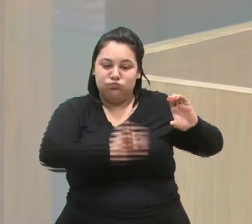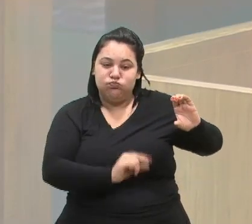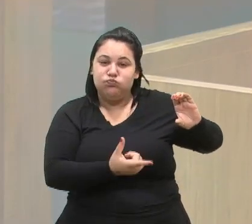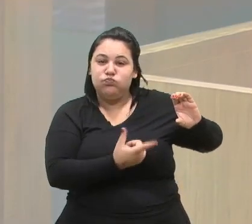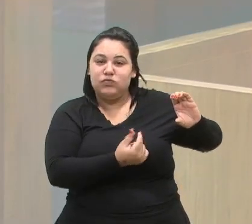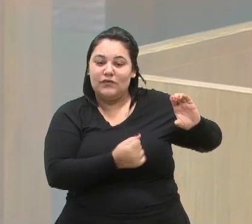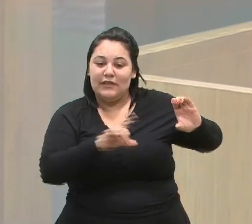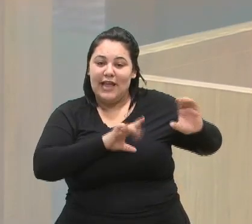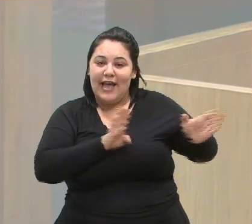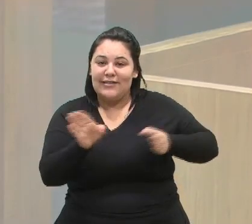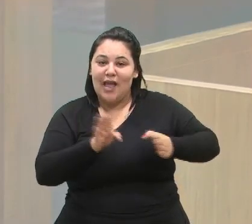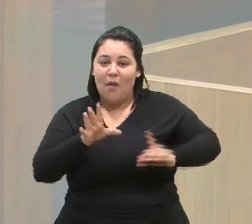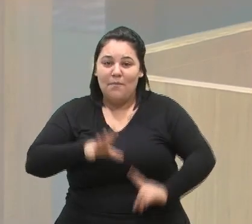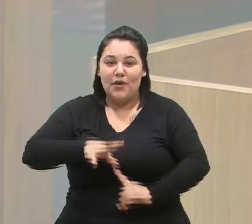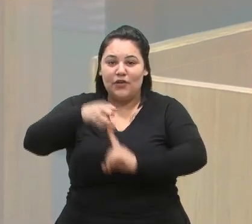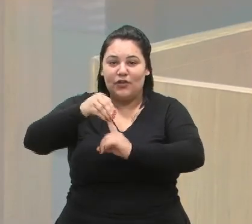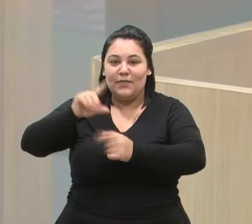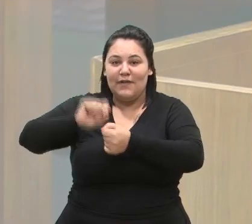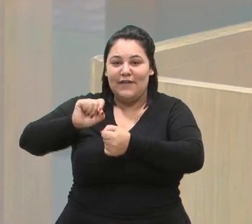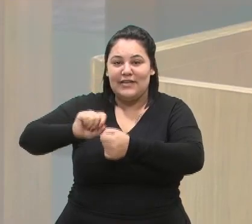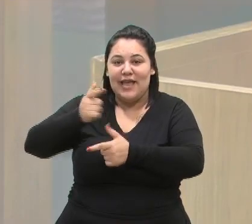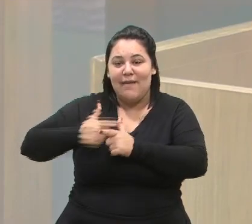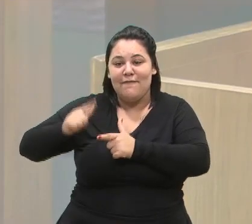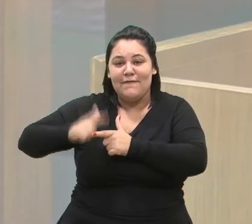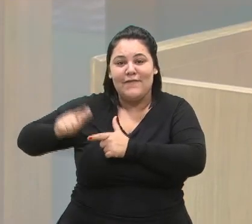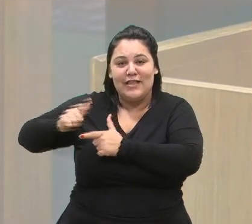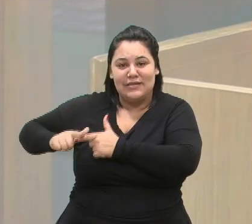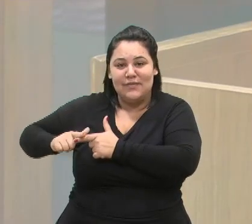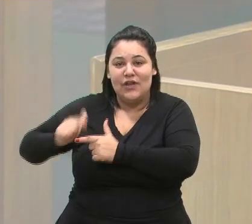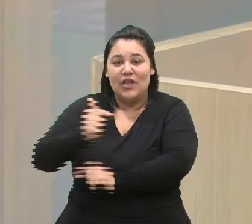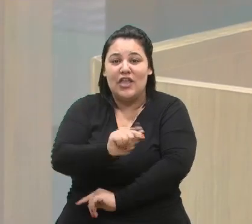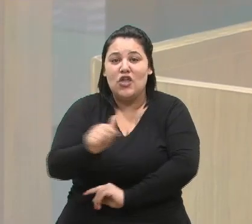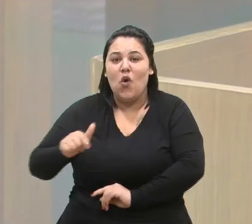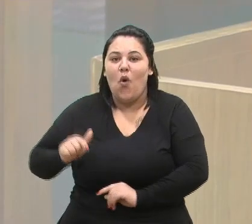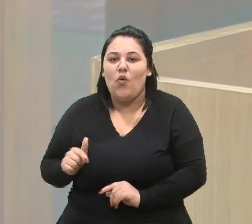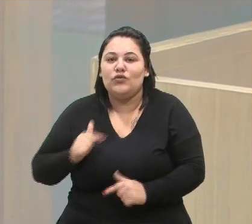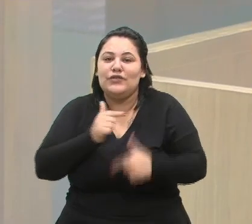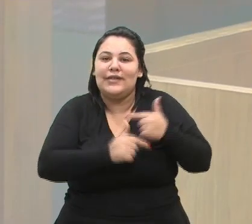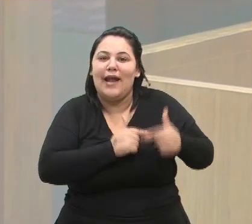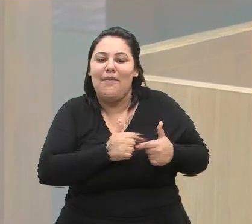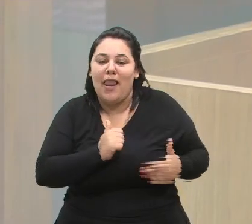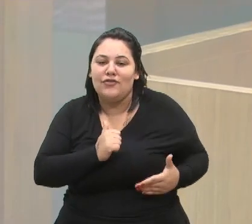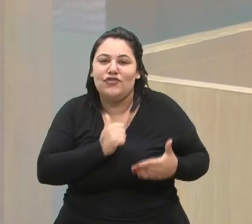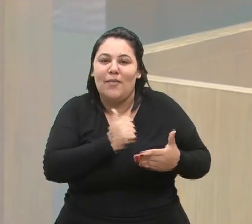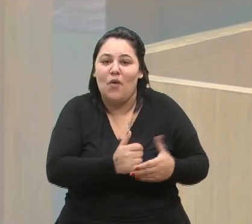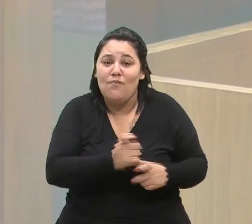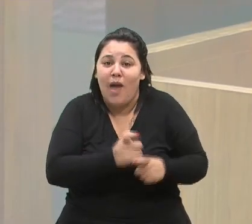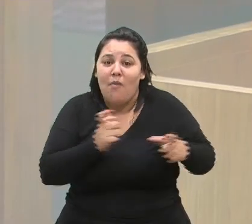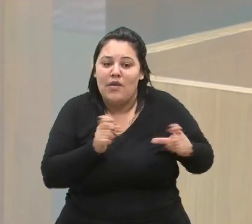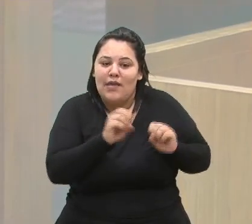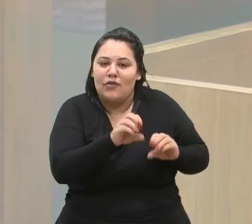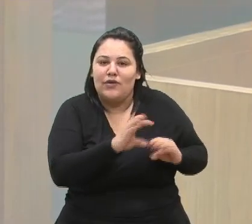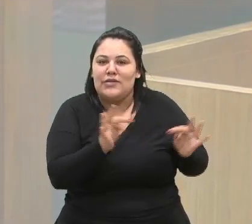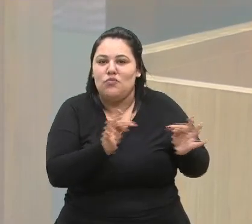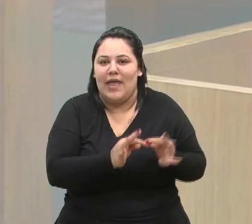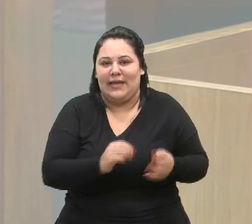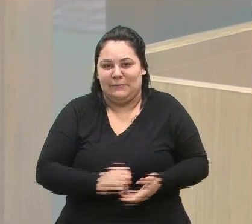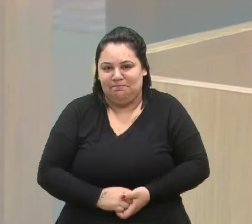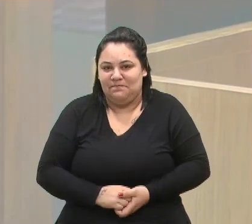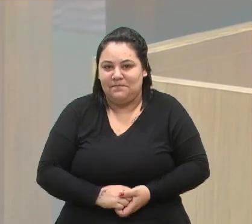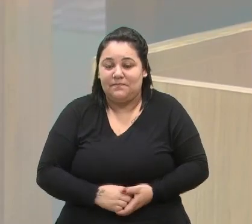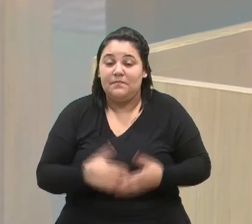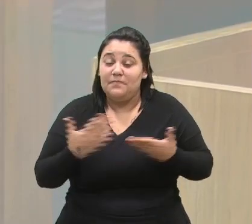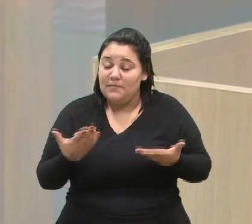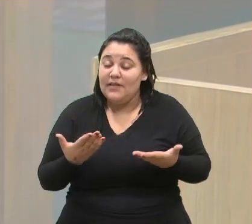acesso prioritário a linhas de financiamento e outras ações de apoio à expansão da educação técnica. Além de